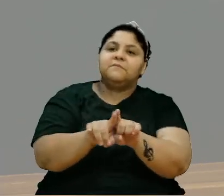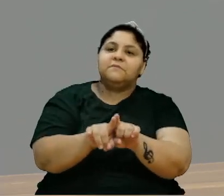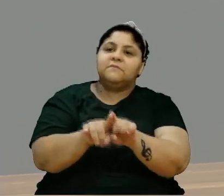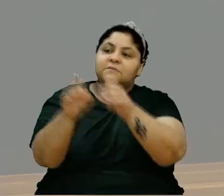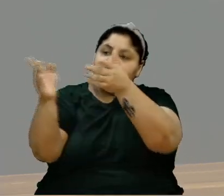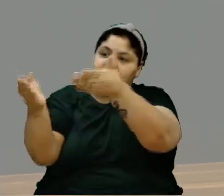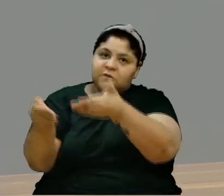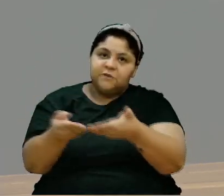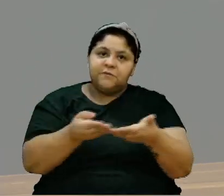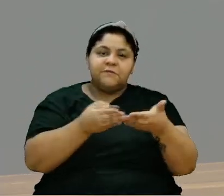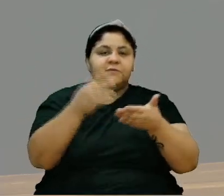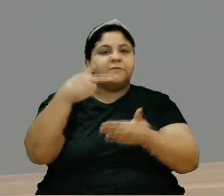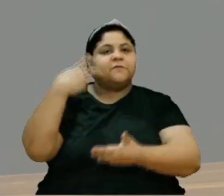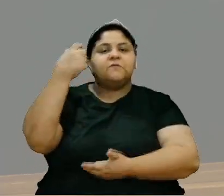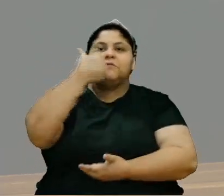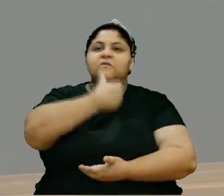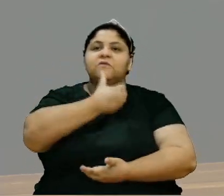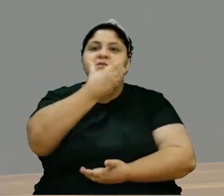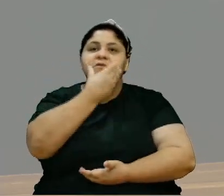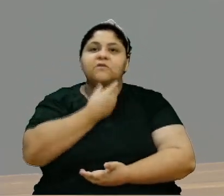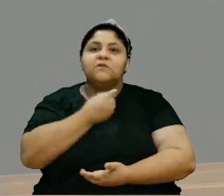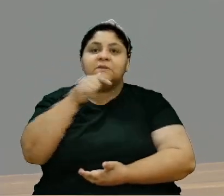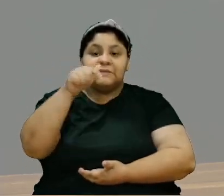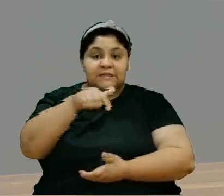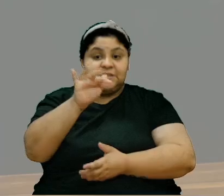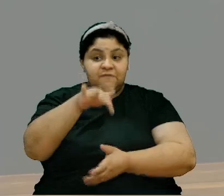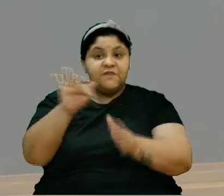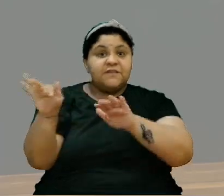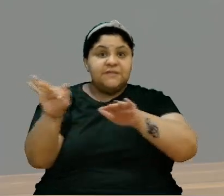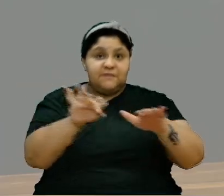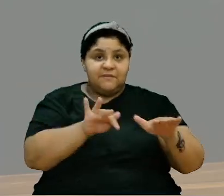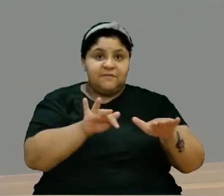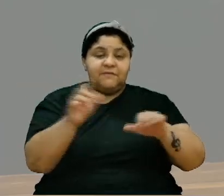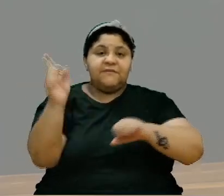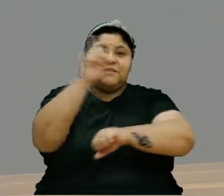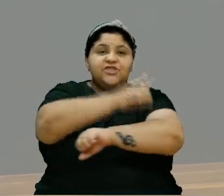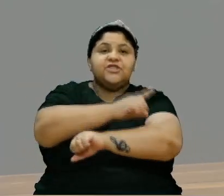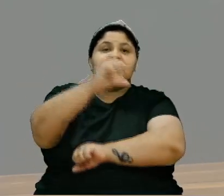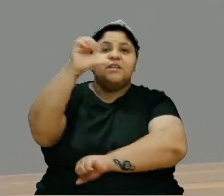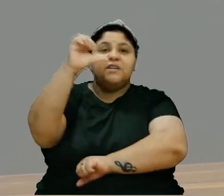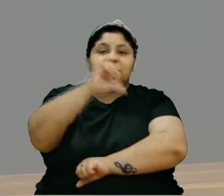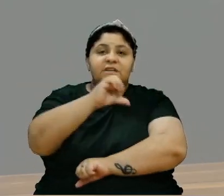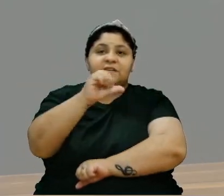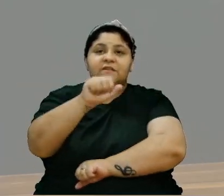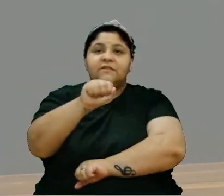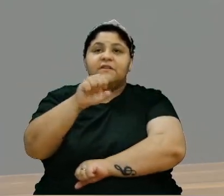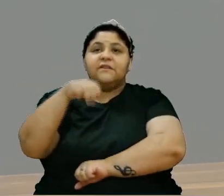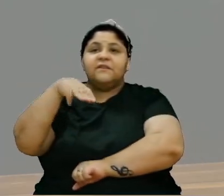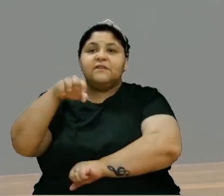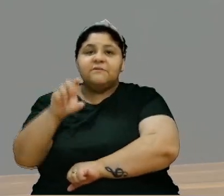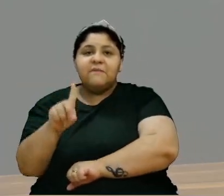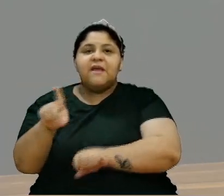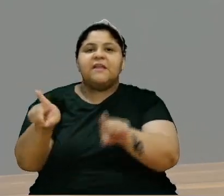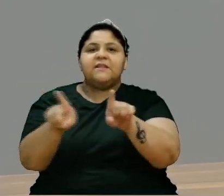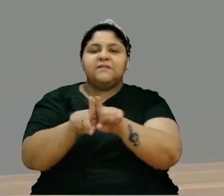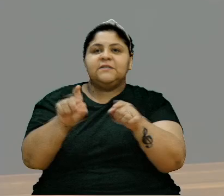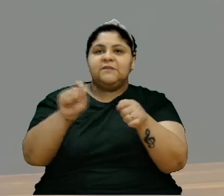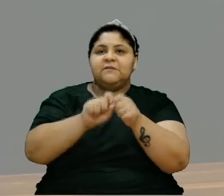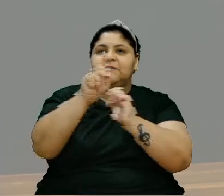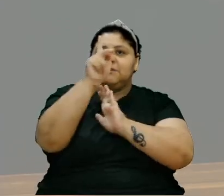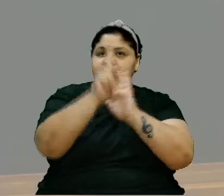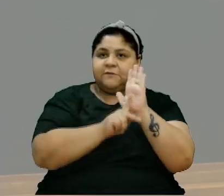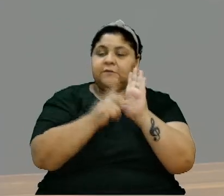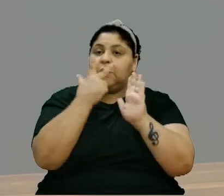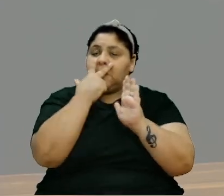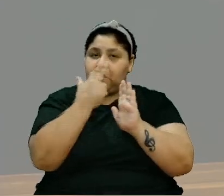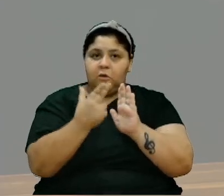convidar todos os vereadores e vereadoras aqui nesse final de semana, no dia 9, a SMED também está fazendo um projeto